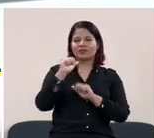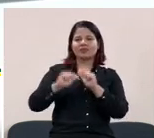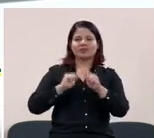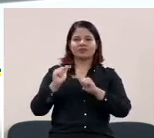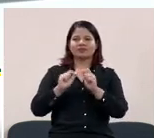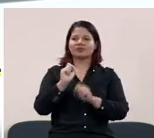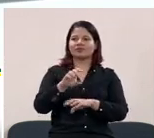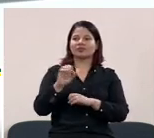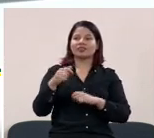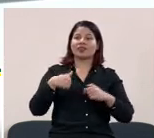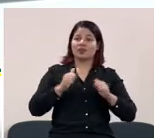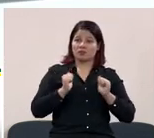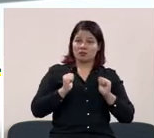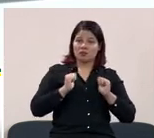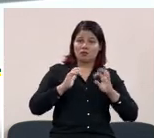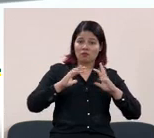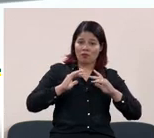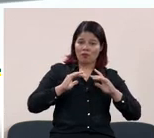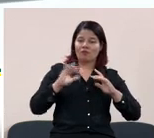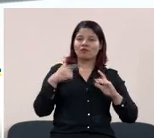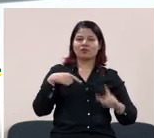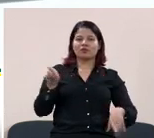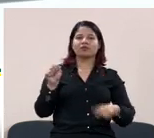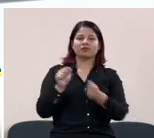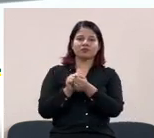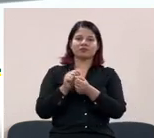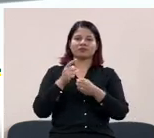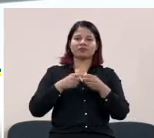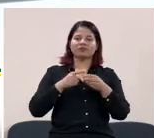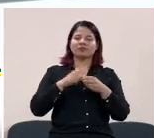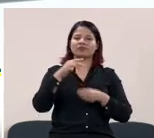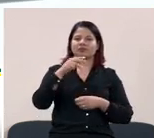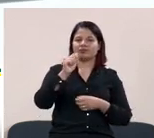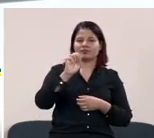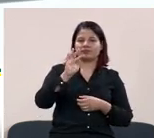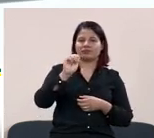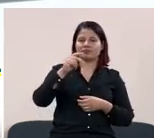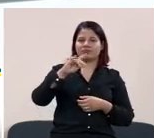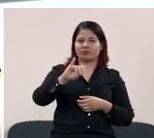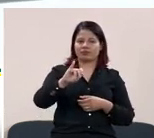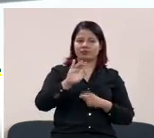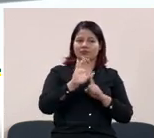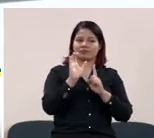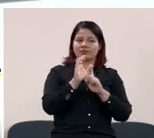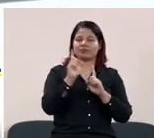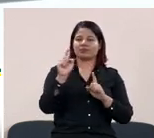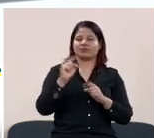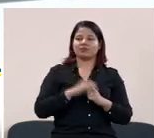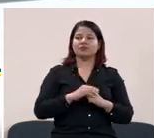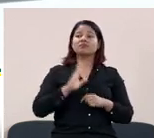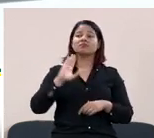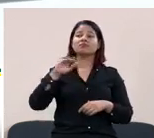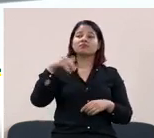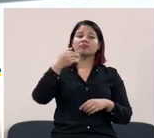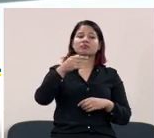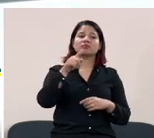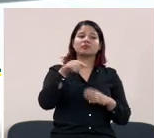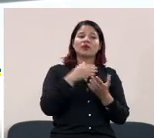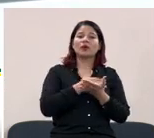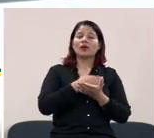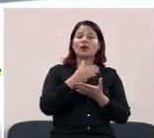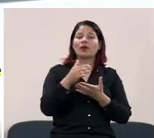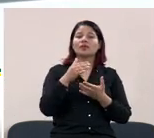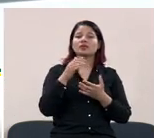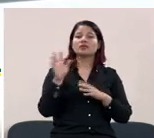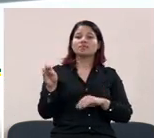para passar as férias lá, né, nessa comunidade. E de lá, ela passou da aula, foi